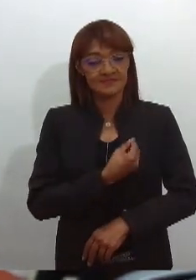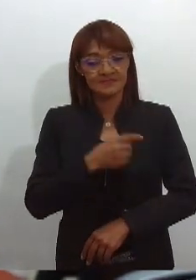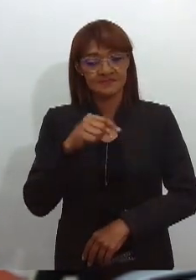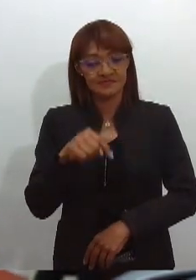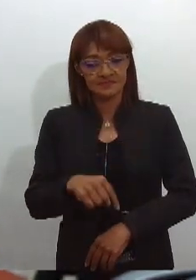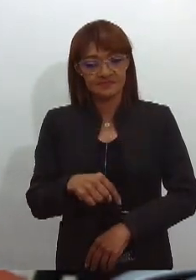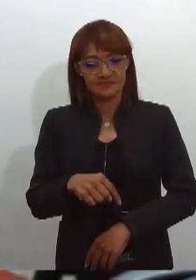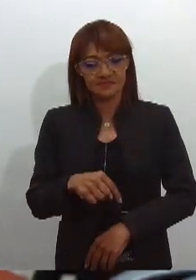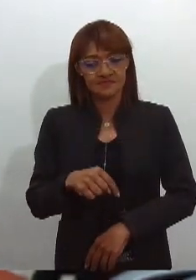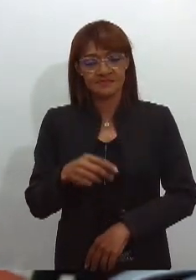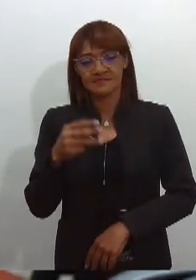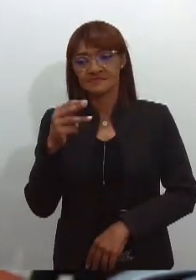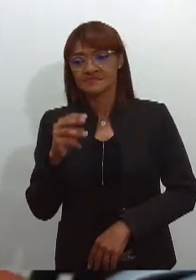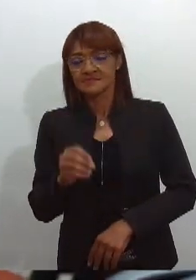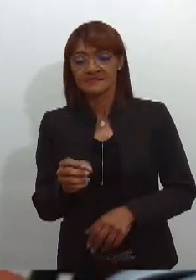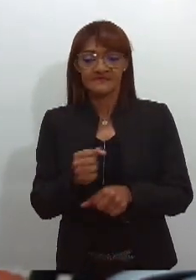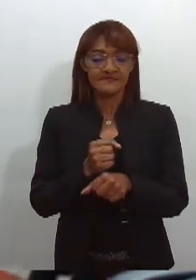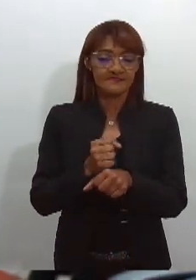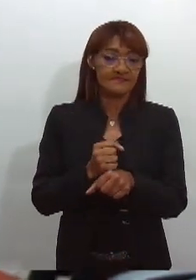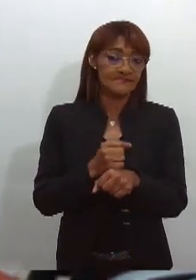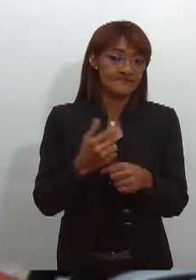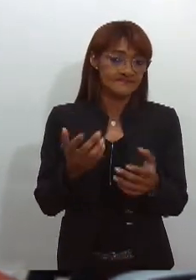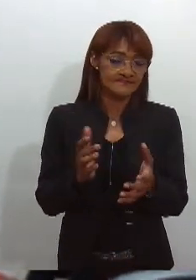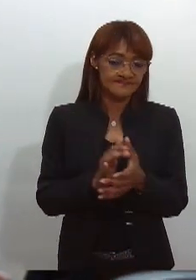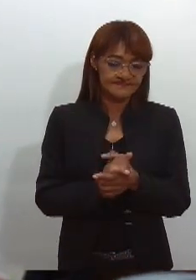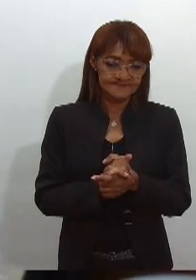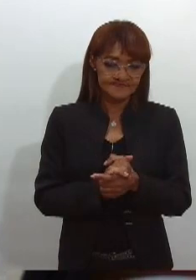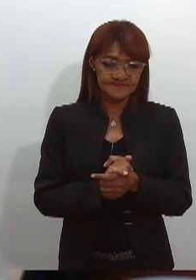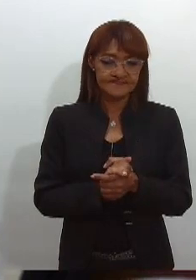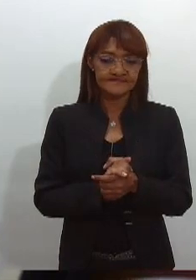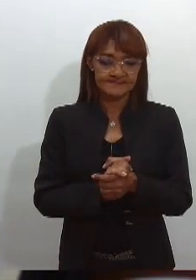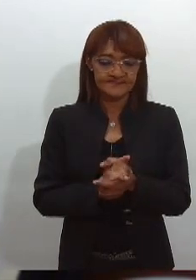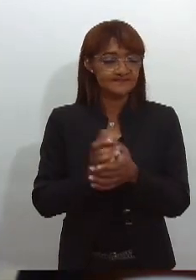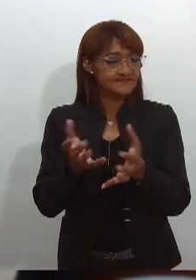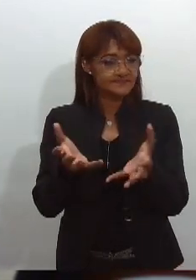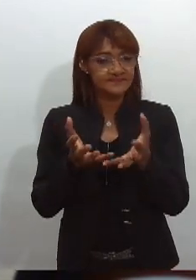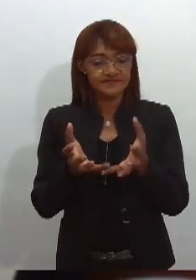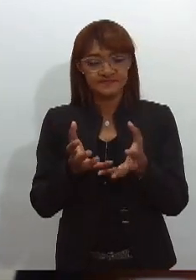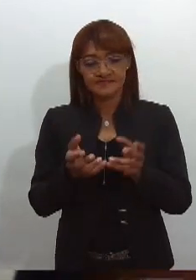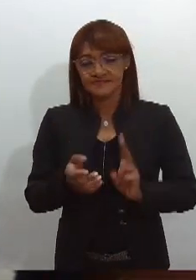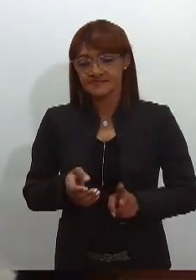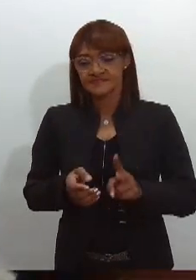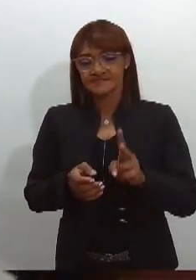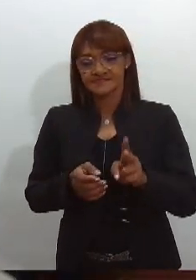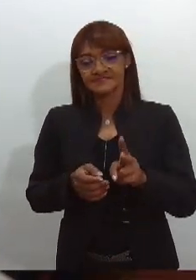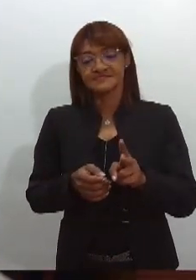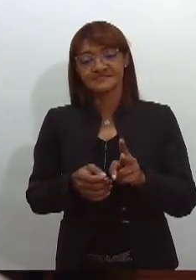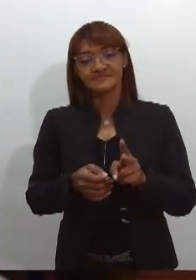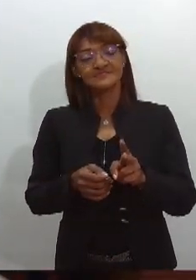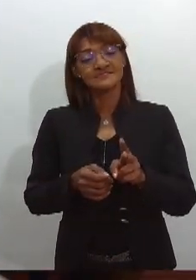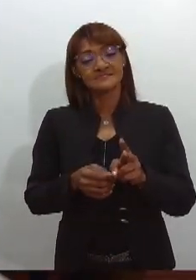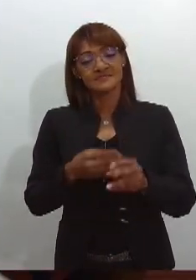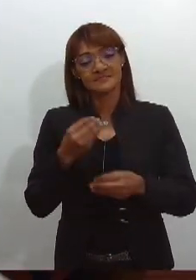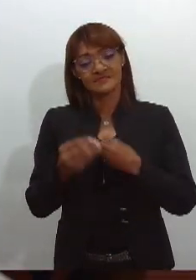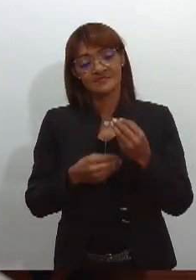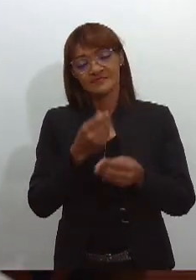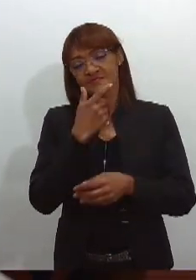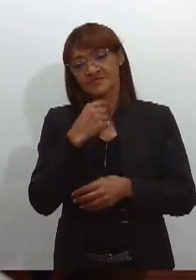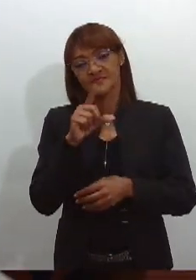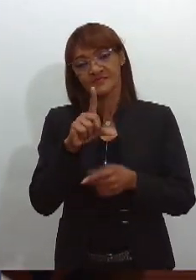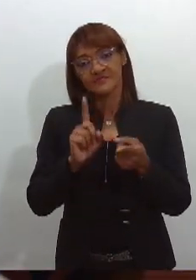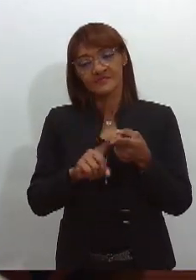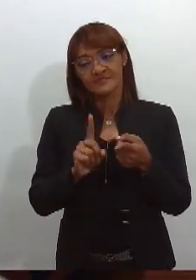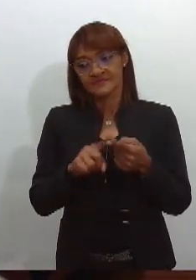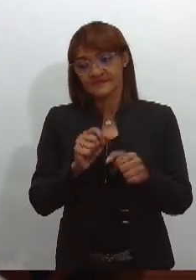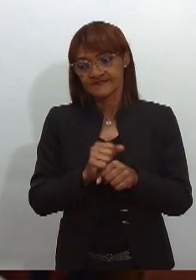30 anos e que sempre querem ter essa titularidade. Luciano Bispo também, com sua